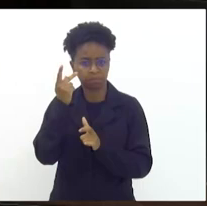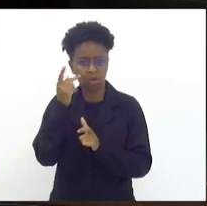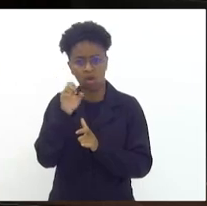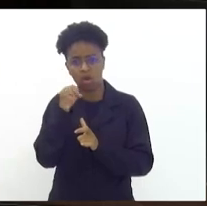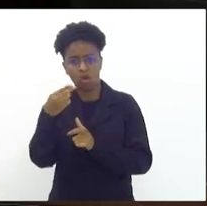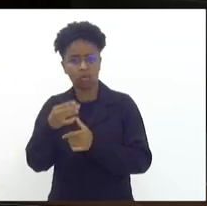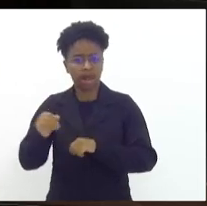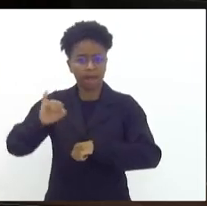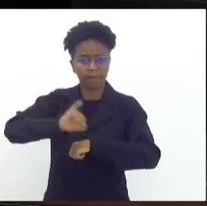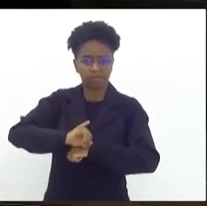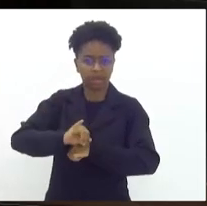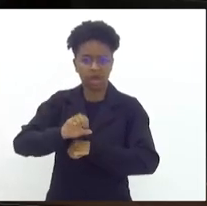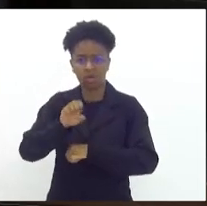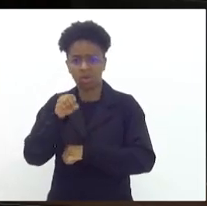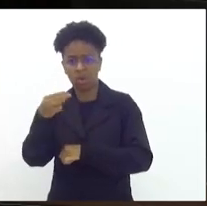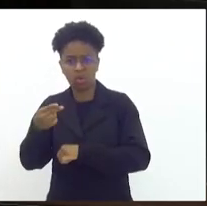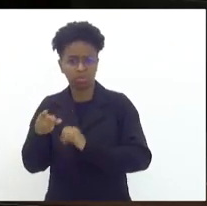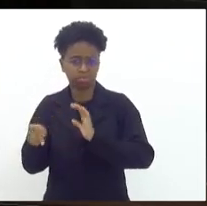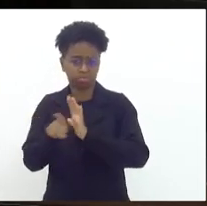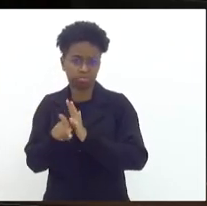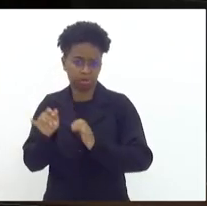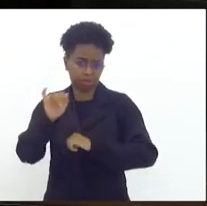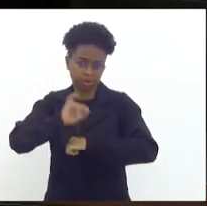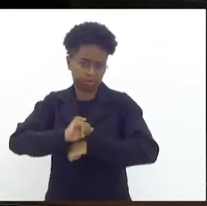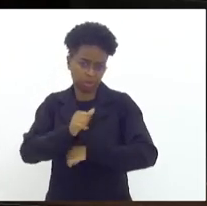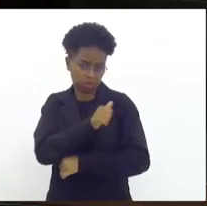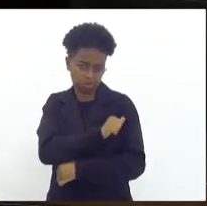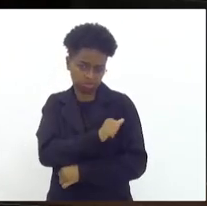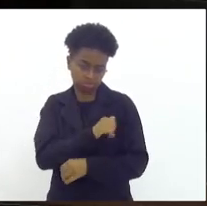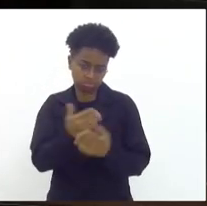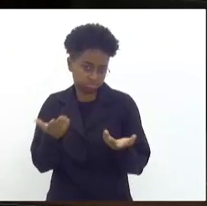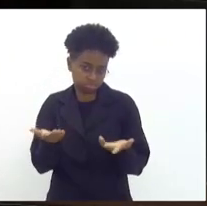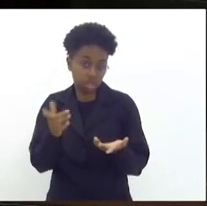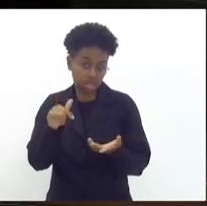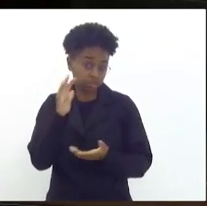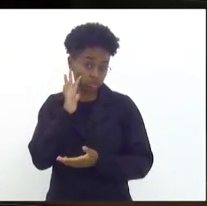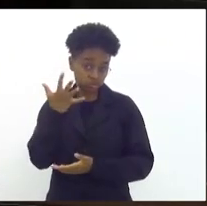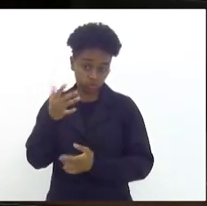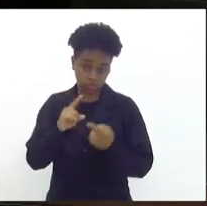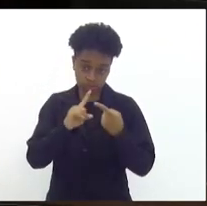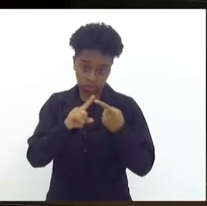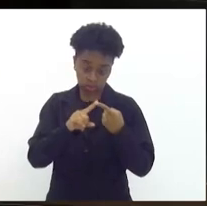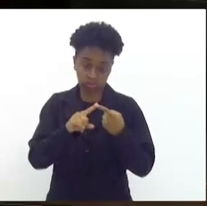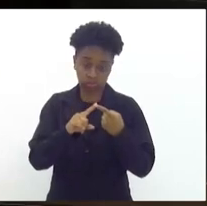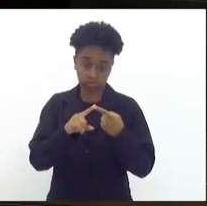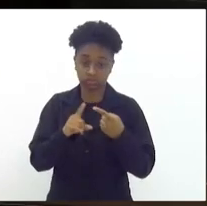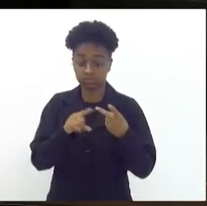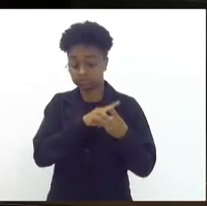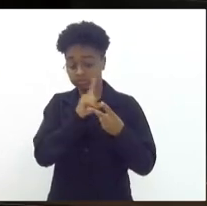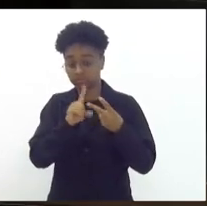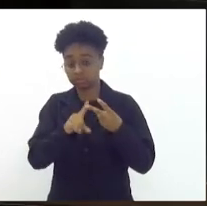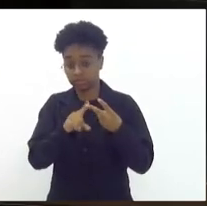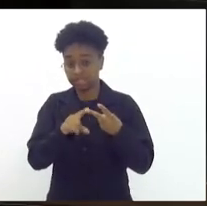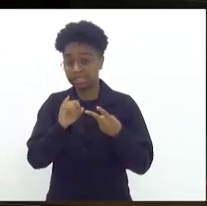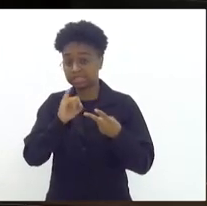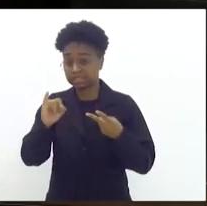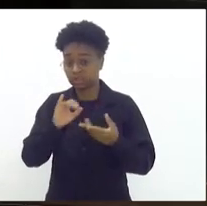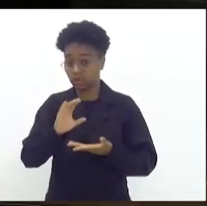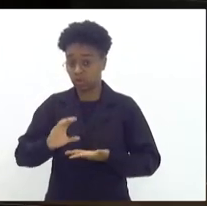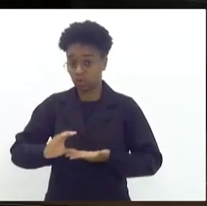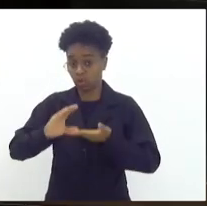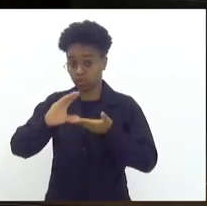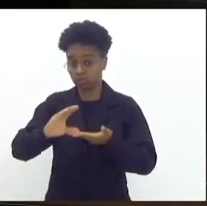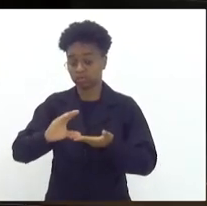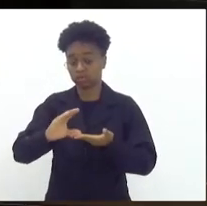uma grande capital ou a própria capital do Rio de Janeiro essa é uma solução a outra solução se o conselho for